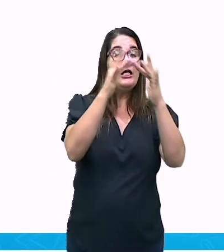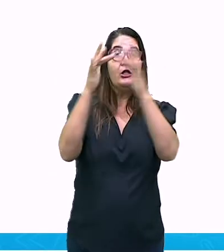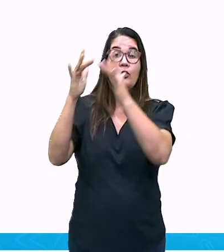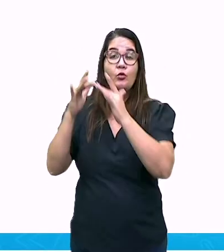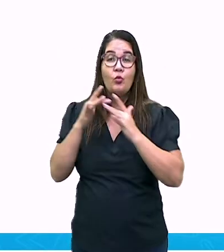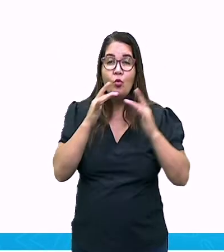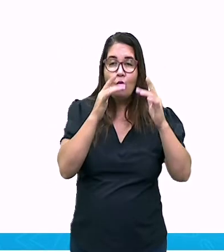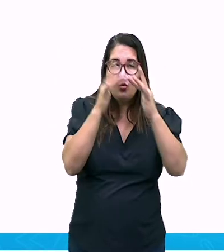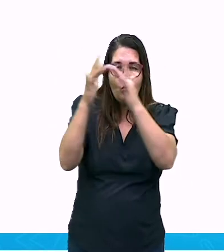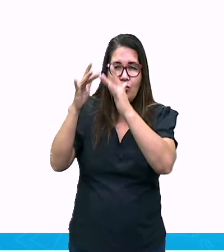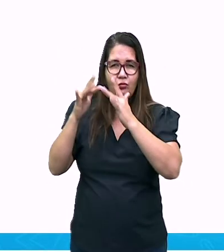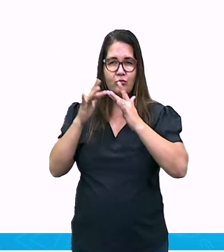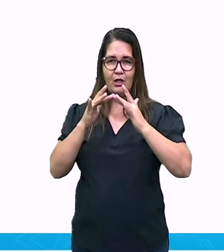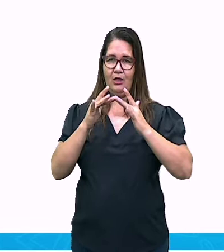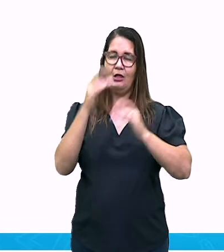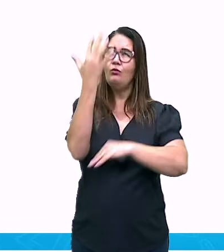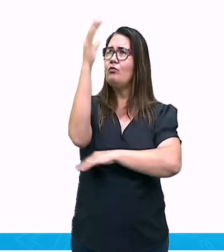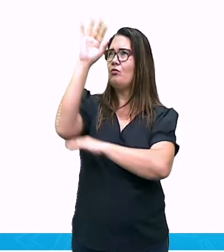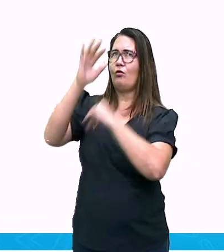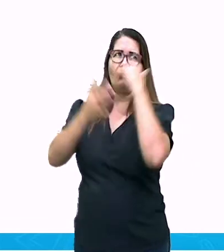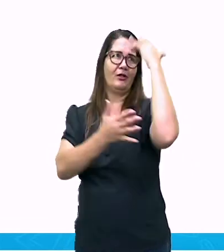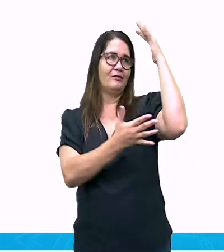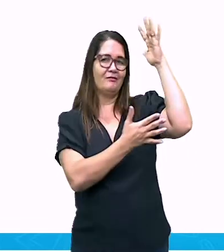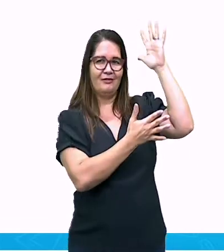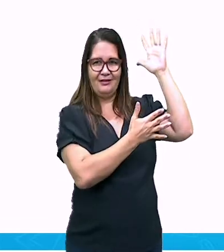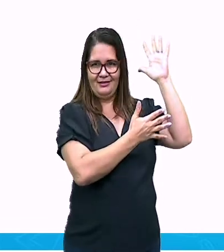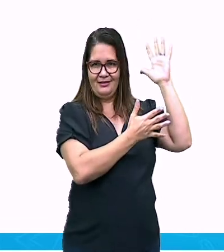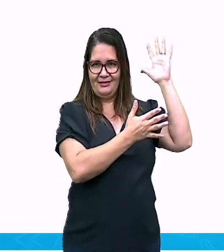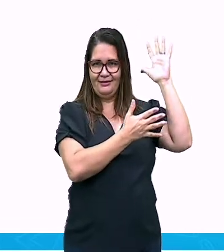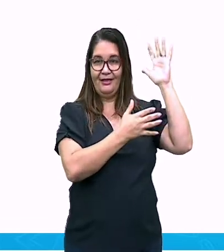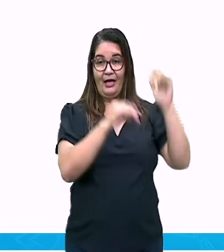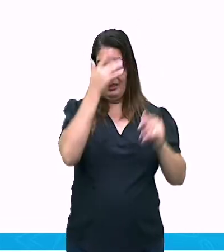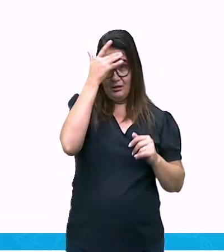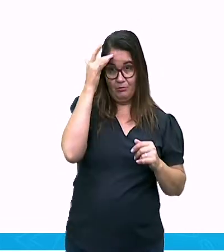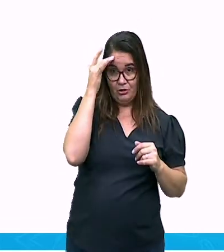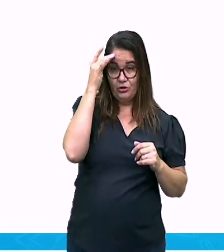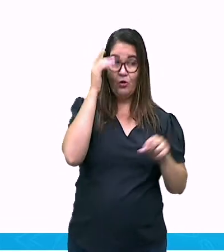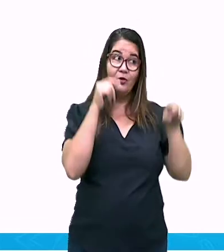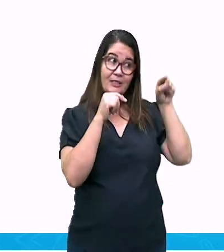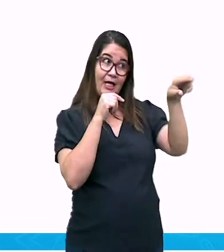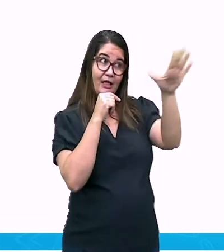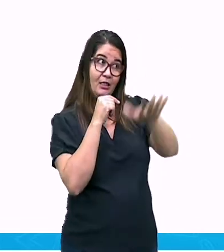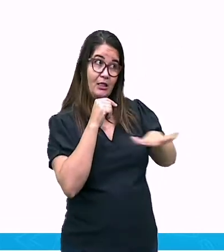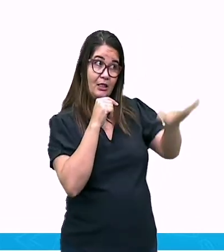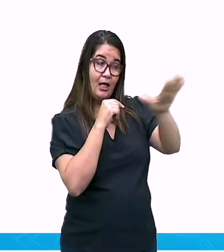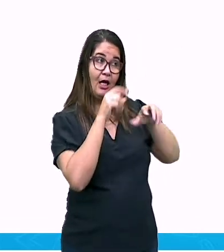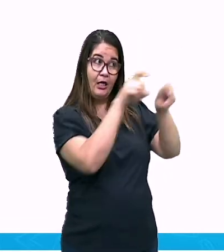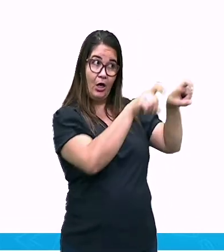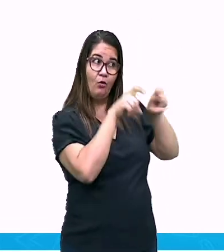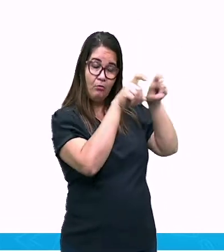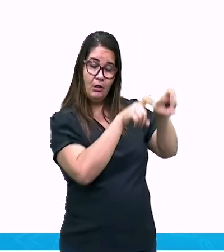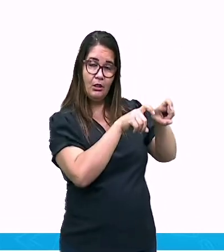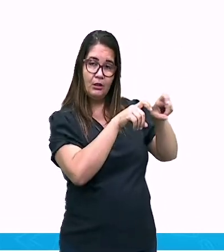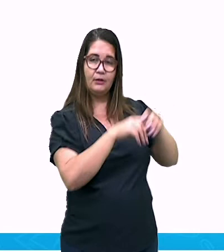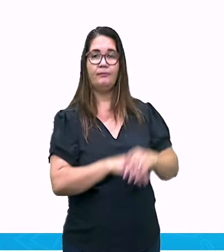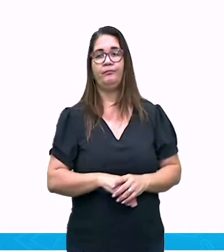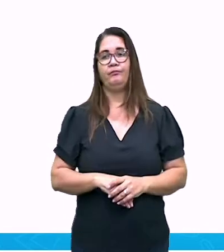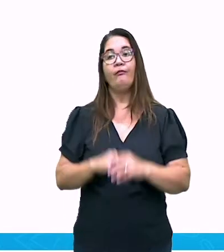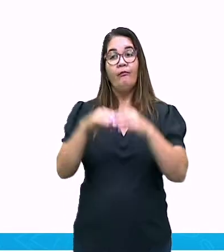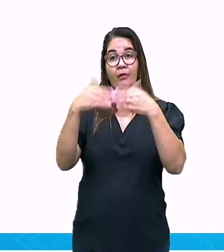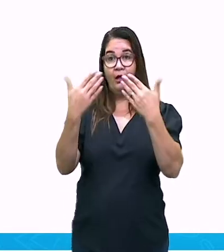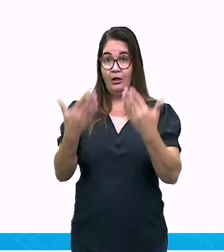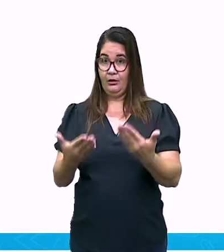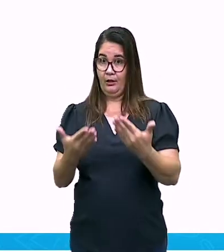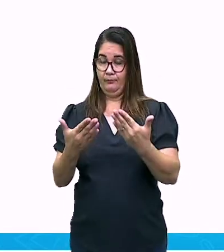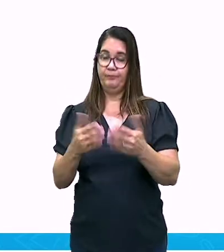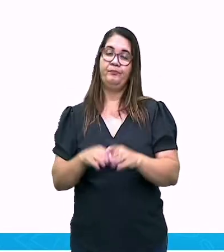certo? Entretenimento natural. As áreas urbanas e rurais dependem sempre uma da outra, como